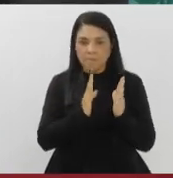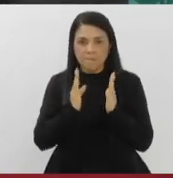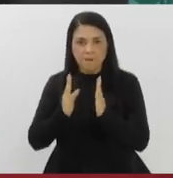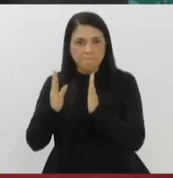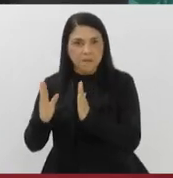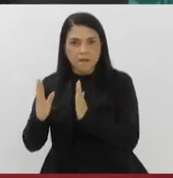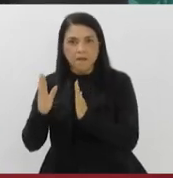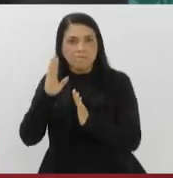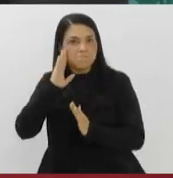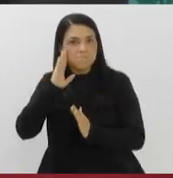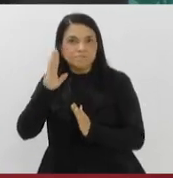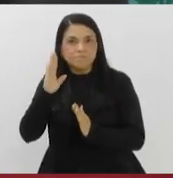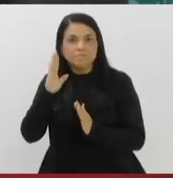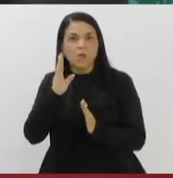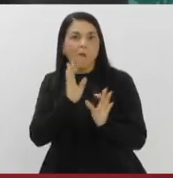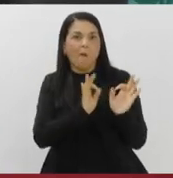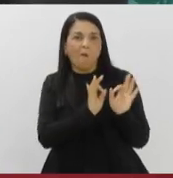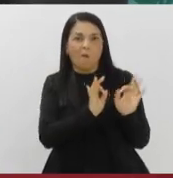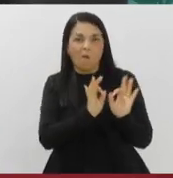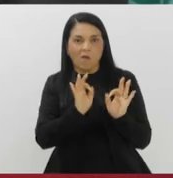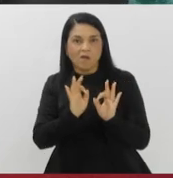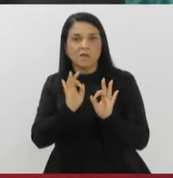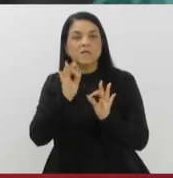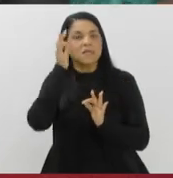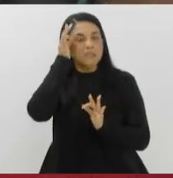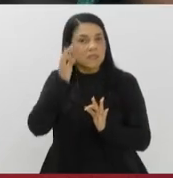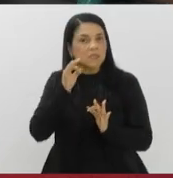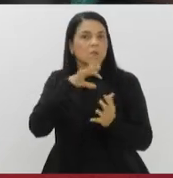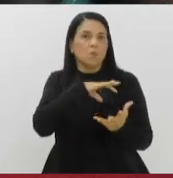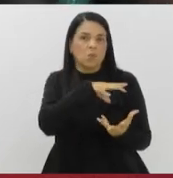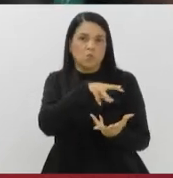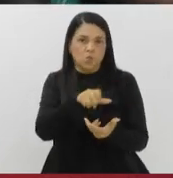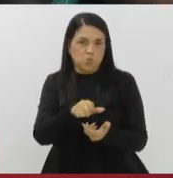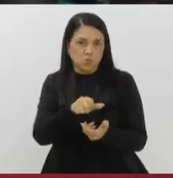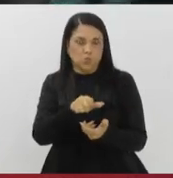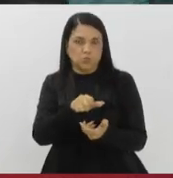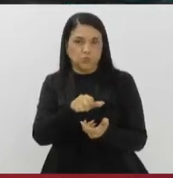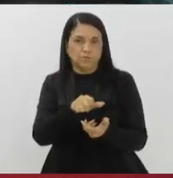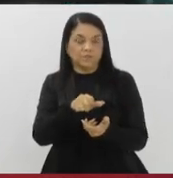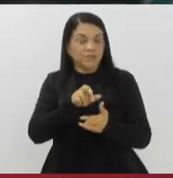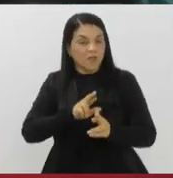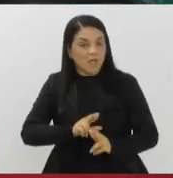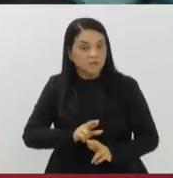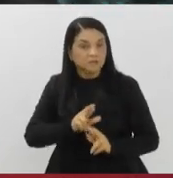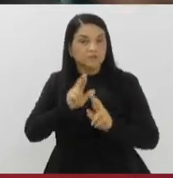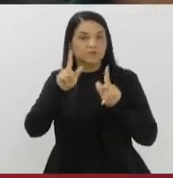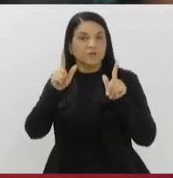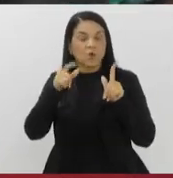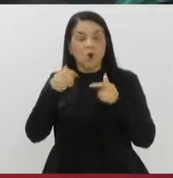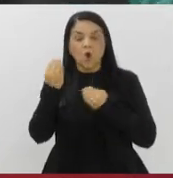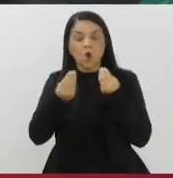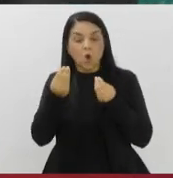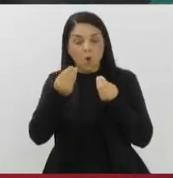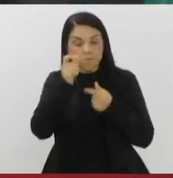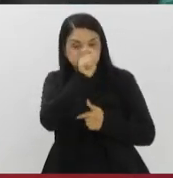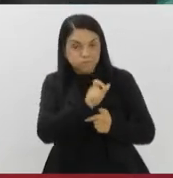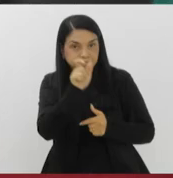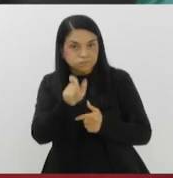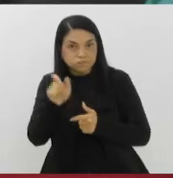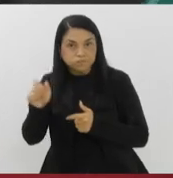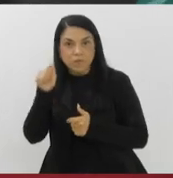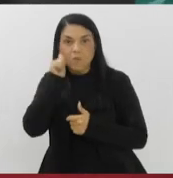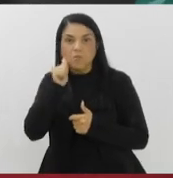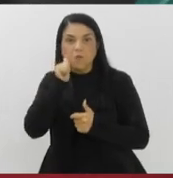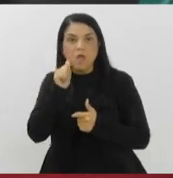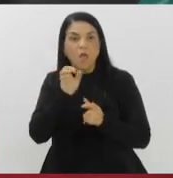né, entendemos, né, o mundo, né, perfeitamente, não é isso. É como que a gente se organiza e quais